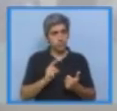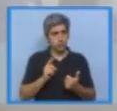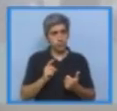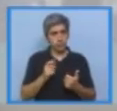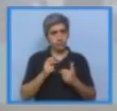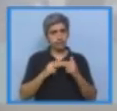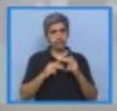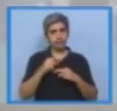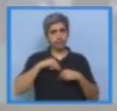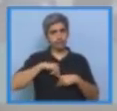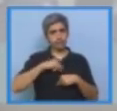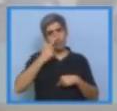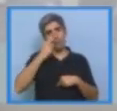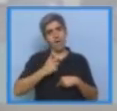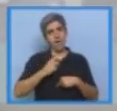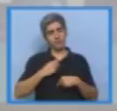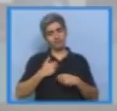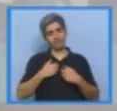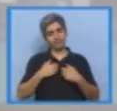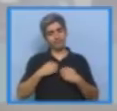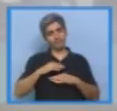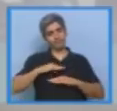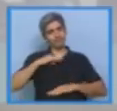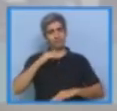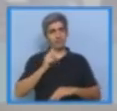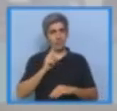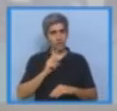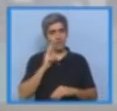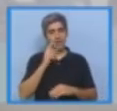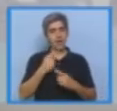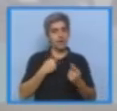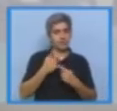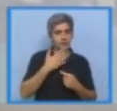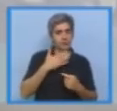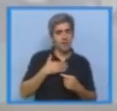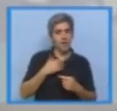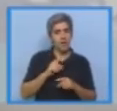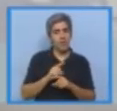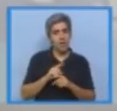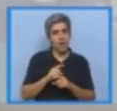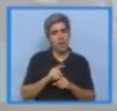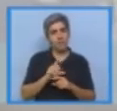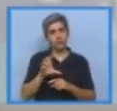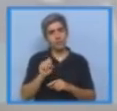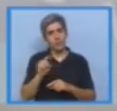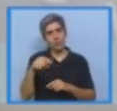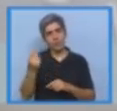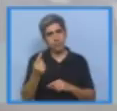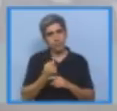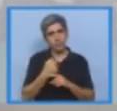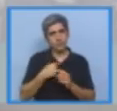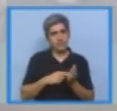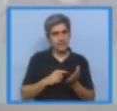não nos constrói e não nos humaniza. E, sobretudo, se vemos na relação uma forma de nos compensarmos e de irmos buscar ao outro aquilo